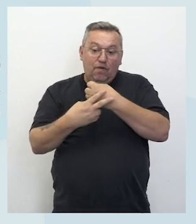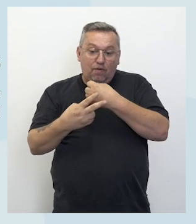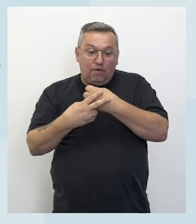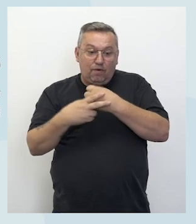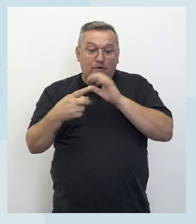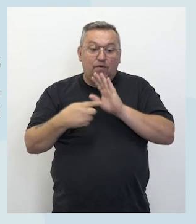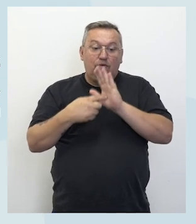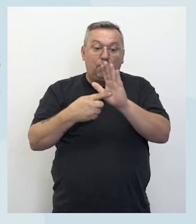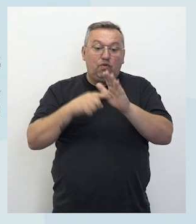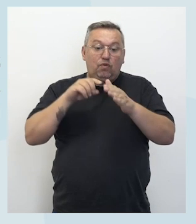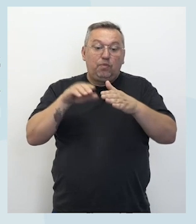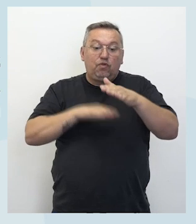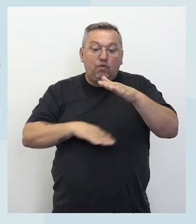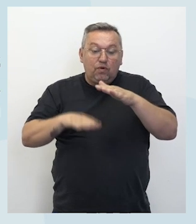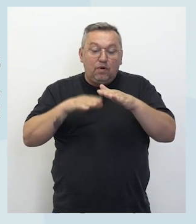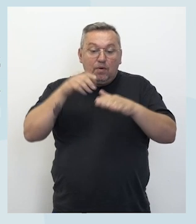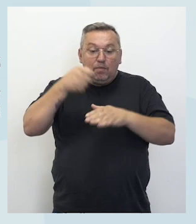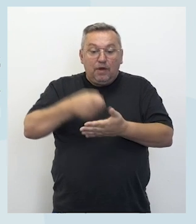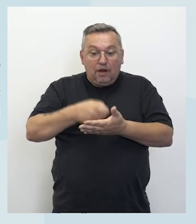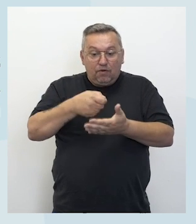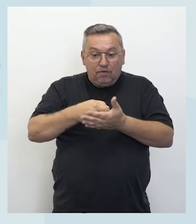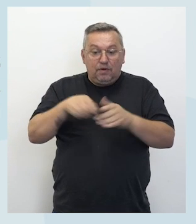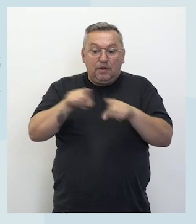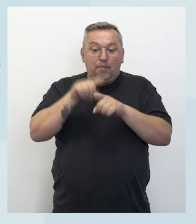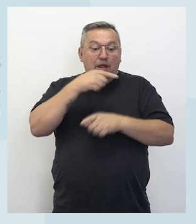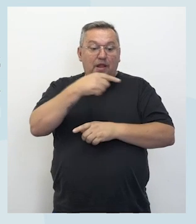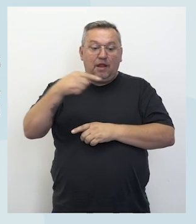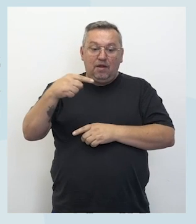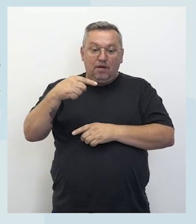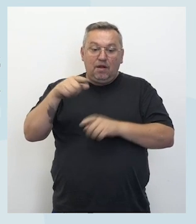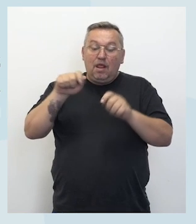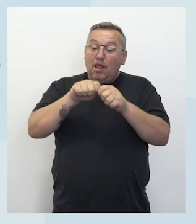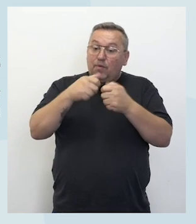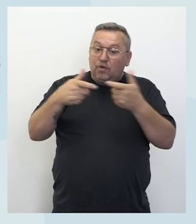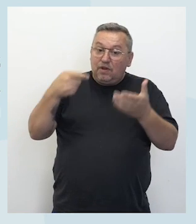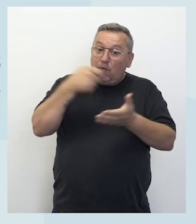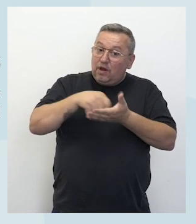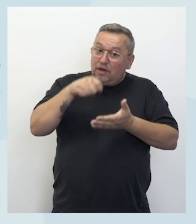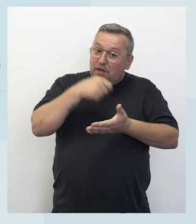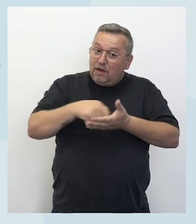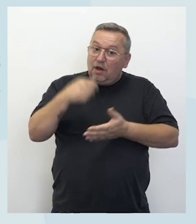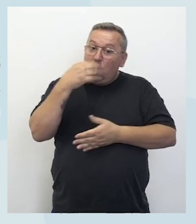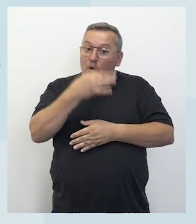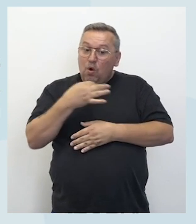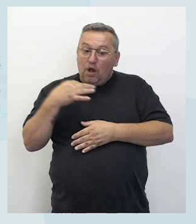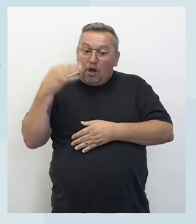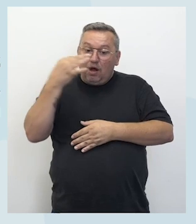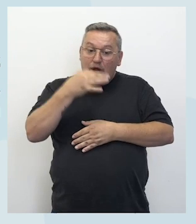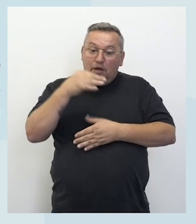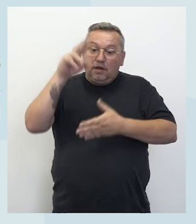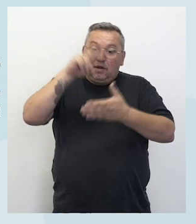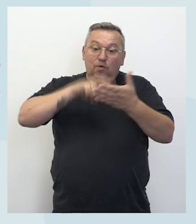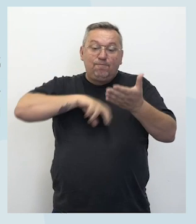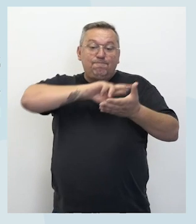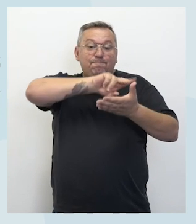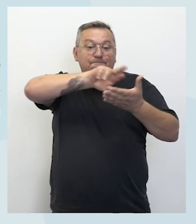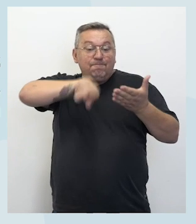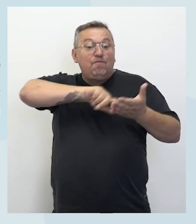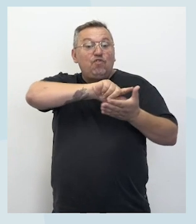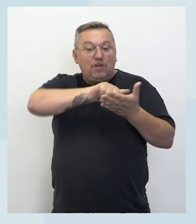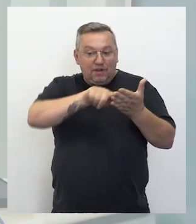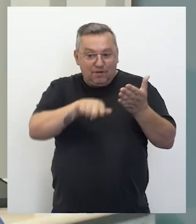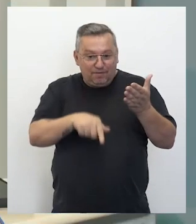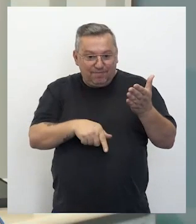modos indicativo, subjuntivo, imperativo, afirmativo e negativo, na produção escrita, oral, leitura de